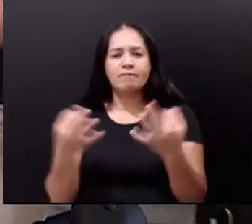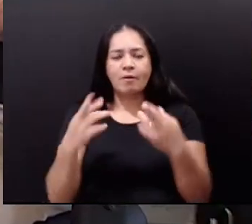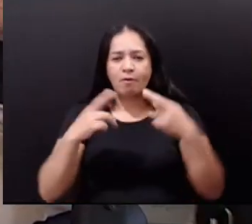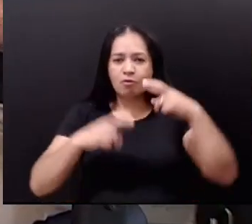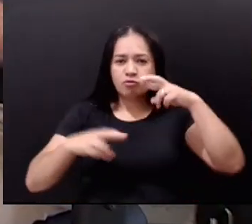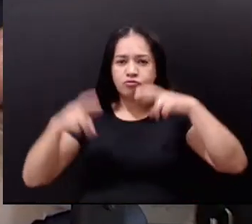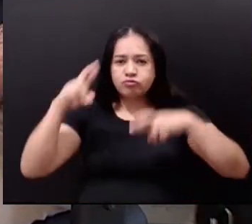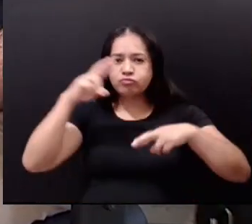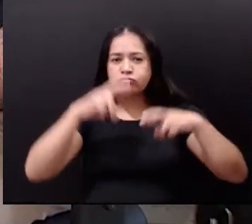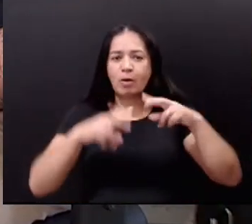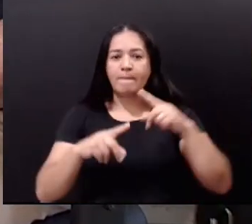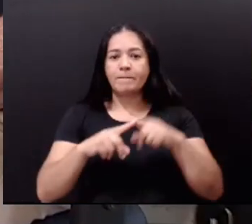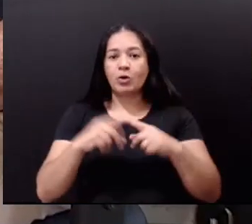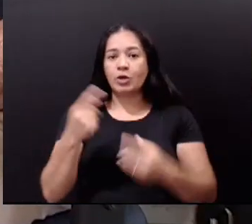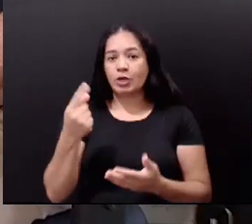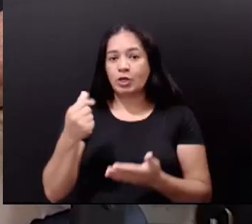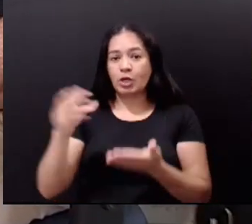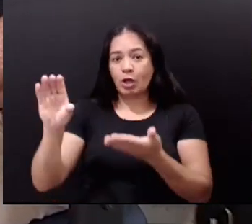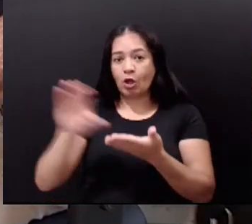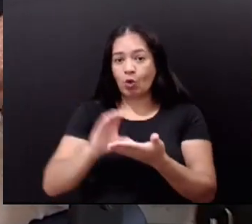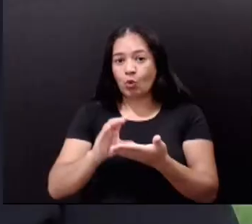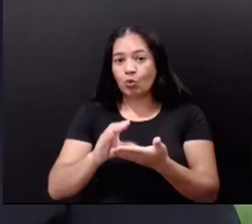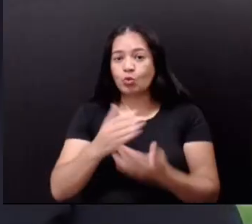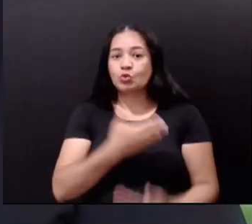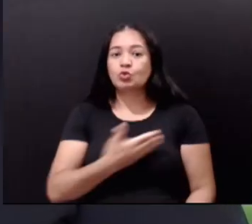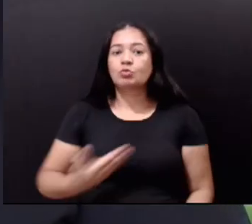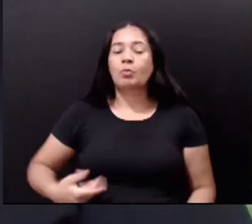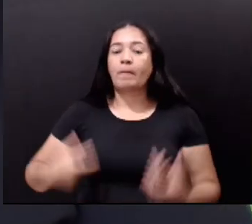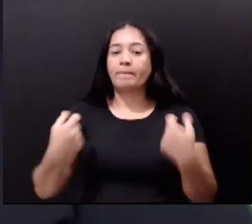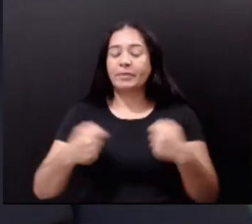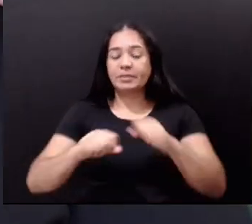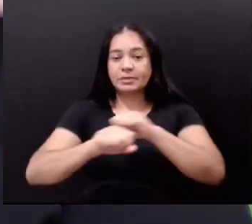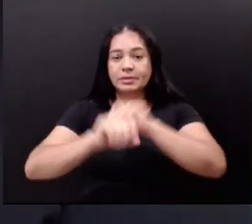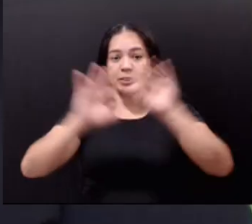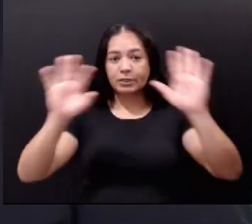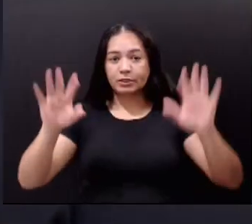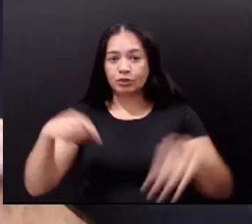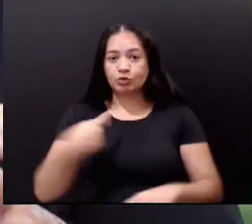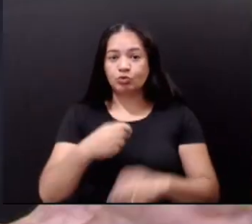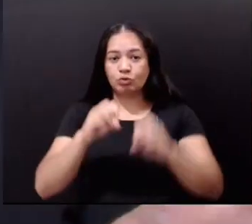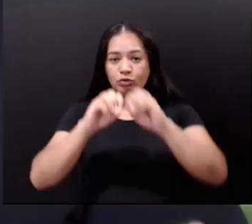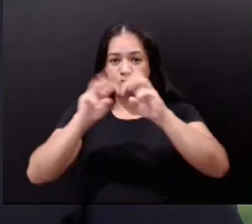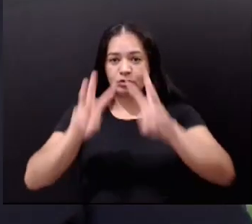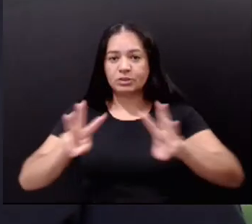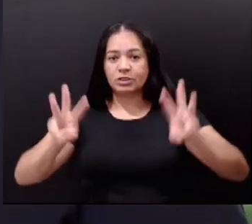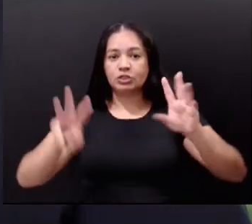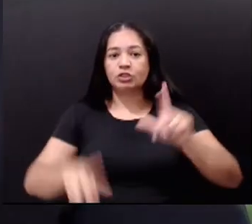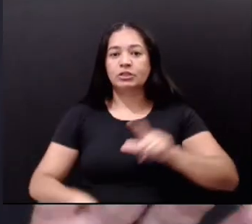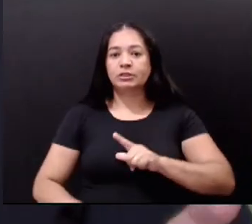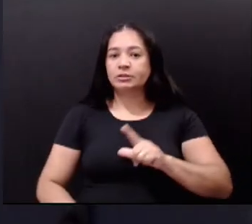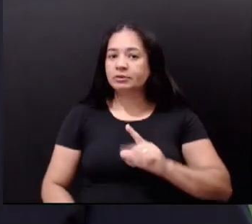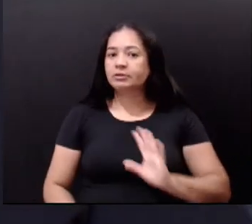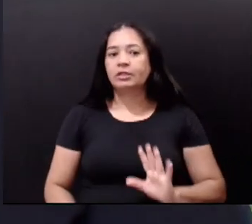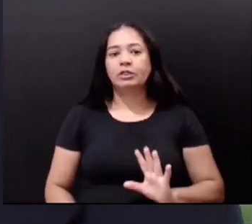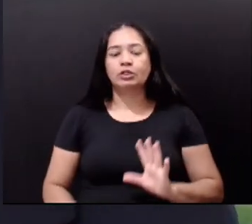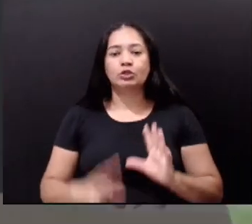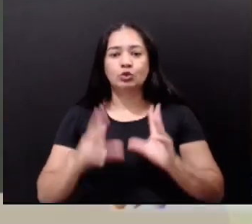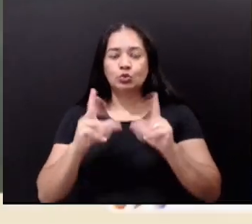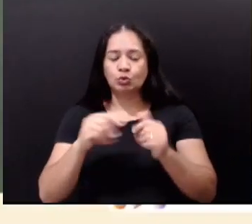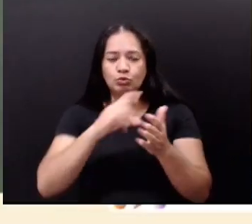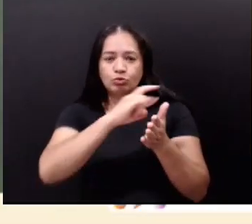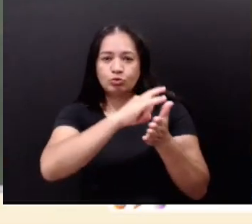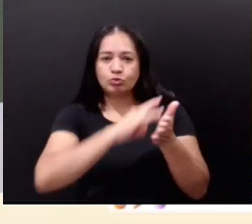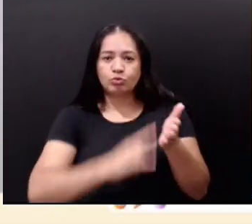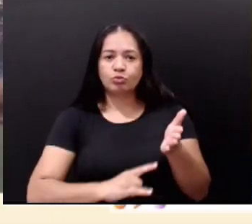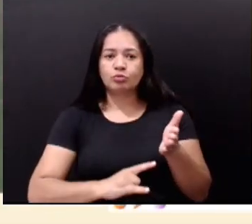público necessita de ter essa transparência. No nosso portal, no site nosso tem o portal de transparência com toda a documentação, a